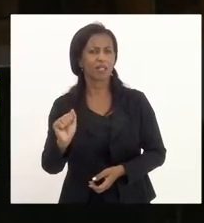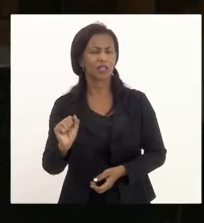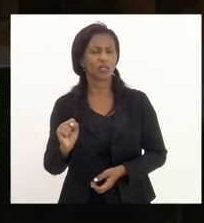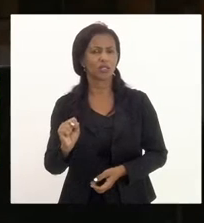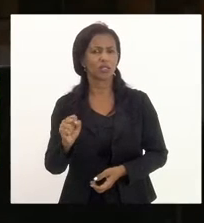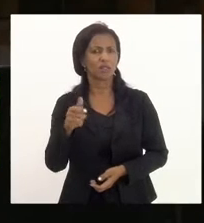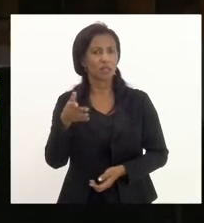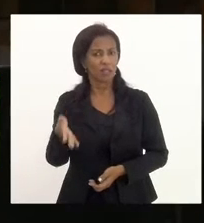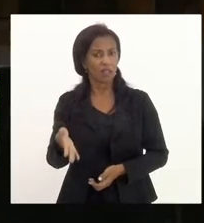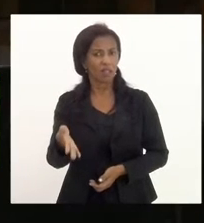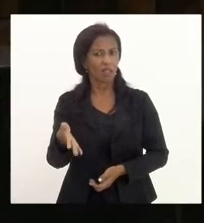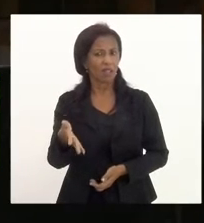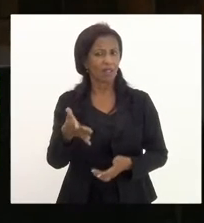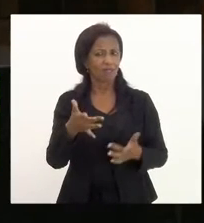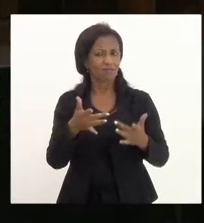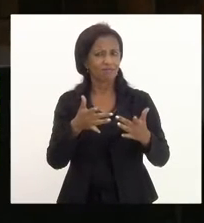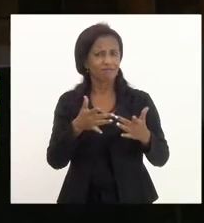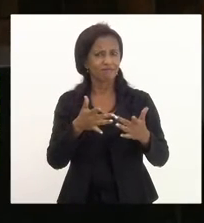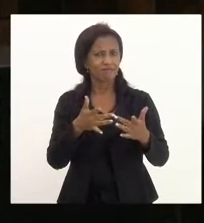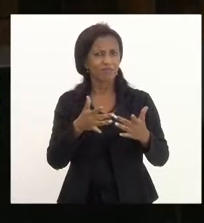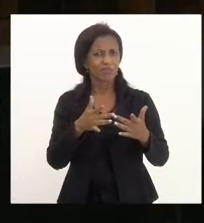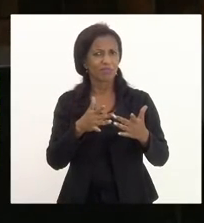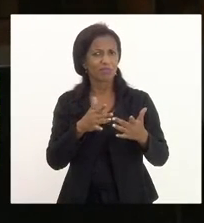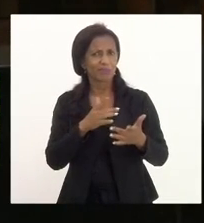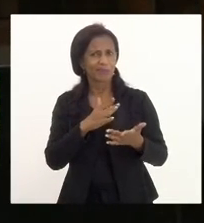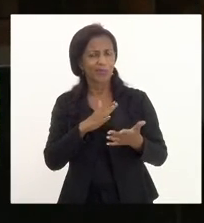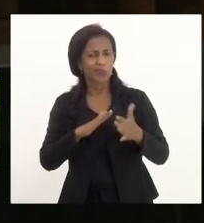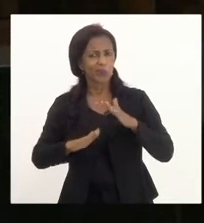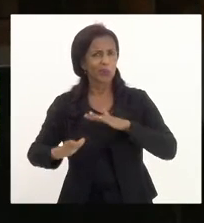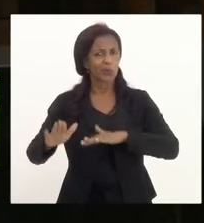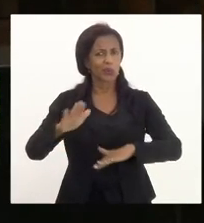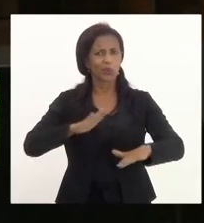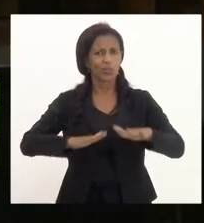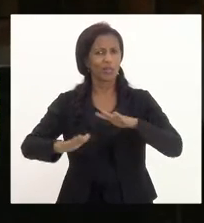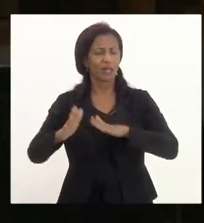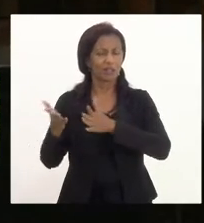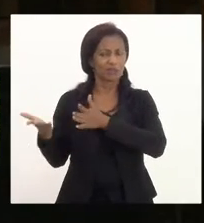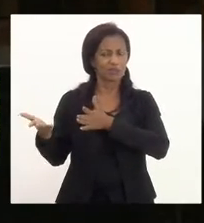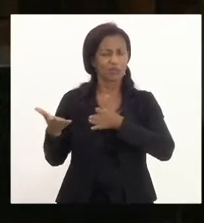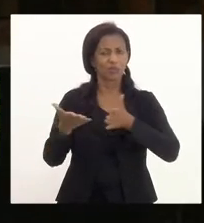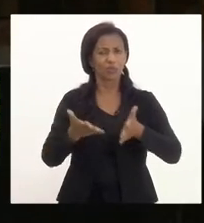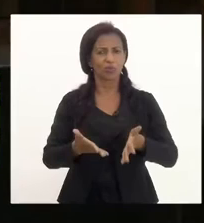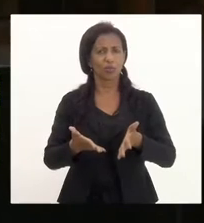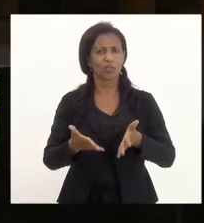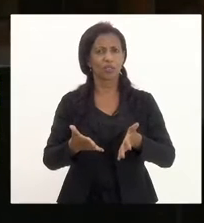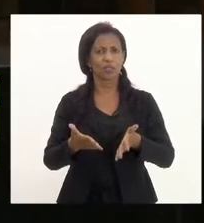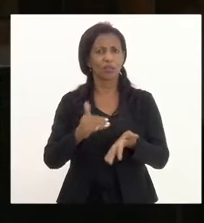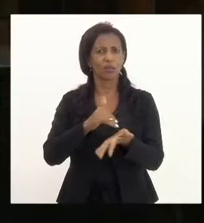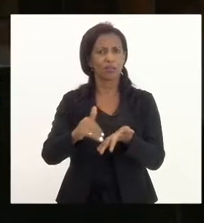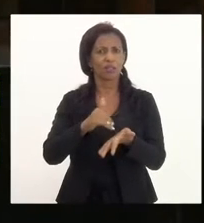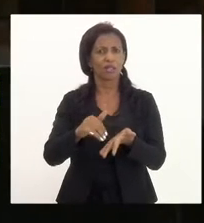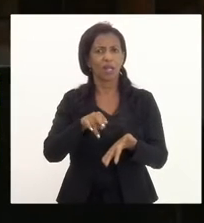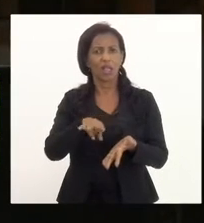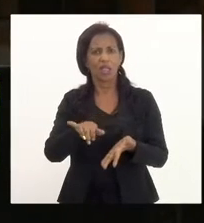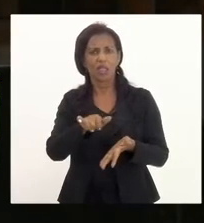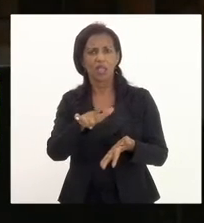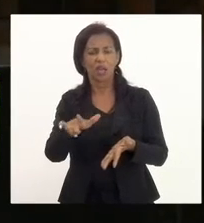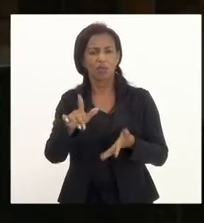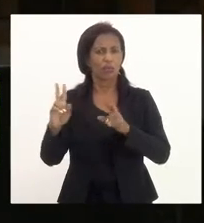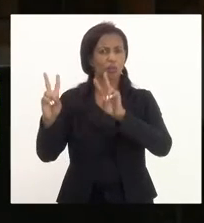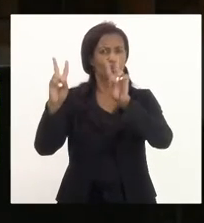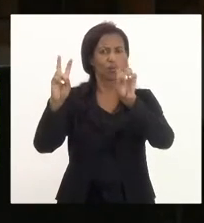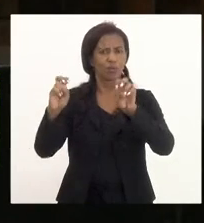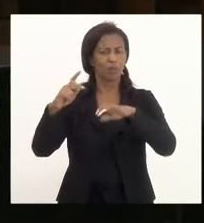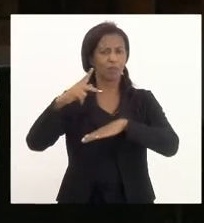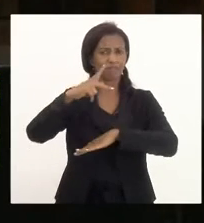essa é uma situação delicada e já nos trouxe aqui o secretário Nelson Rocha que esse é um tema nacional